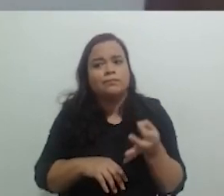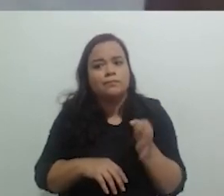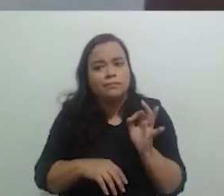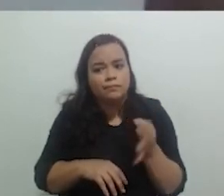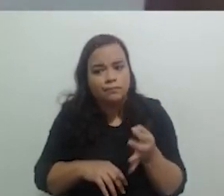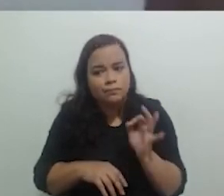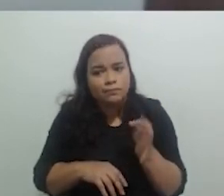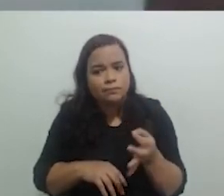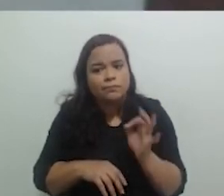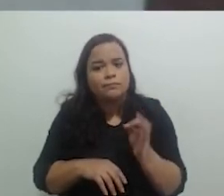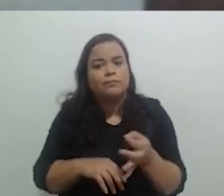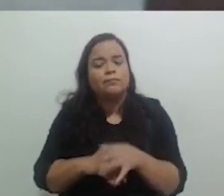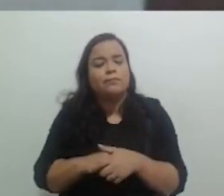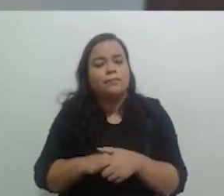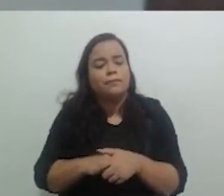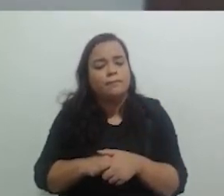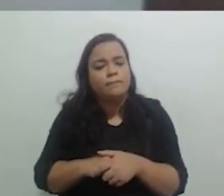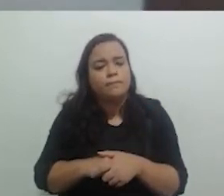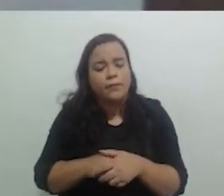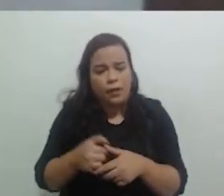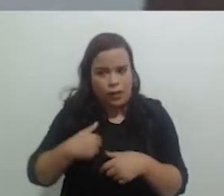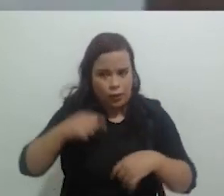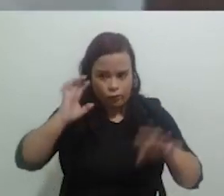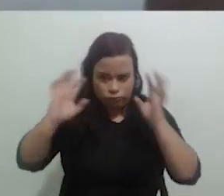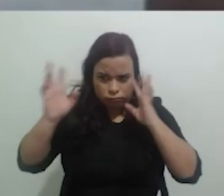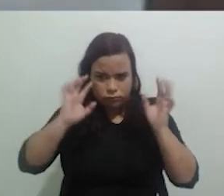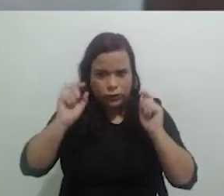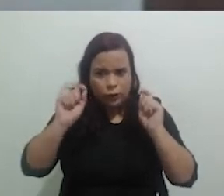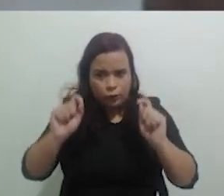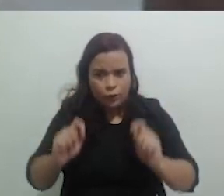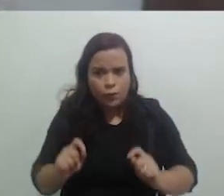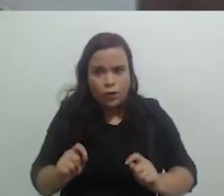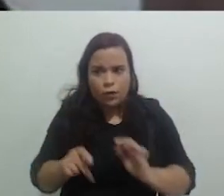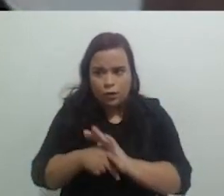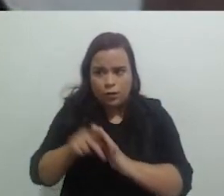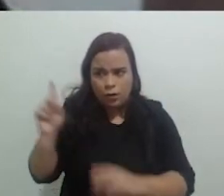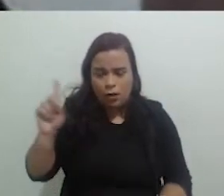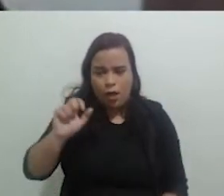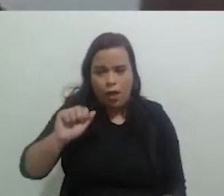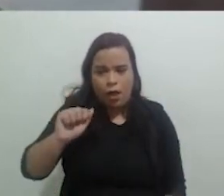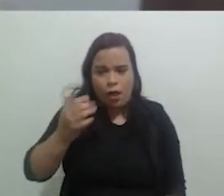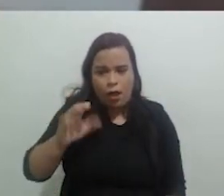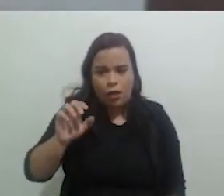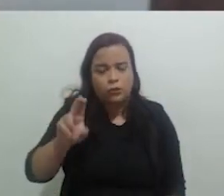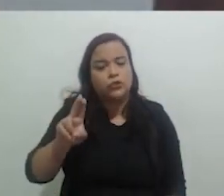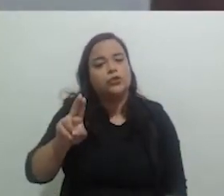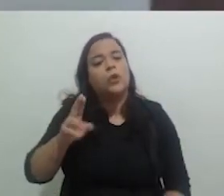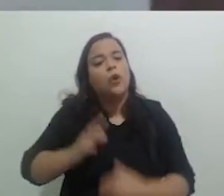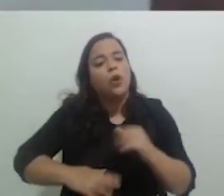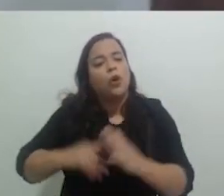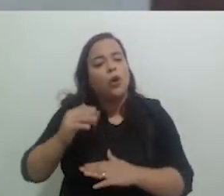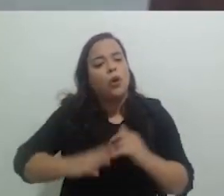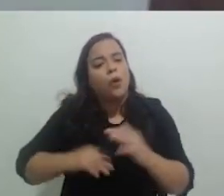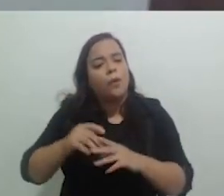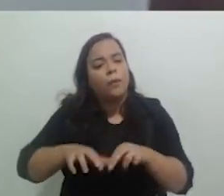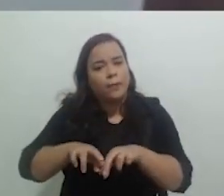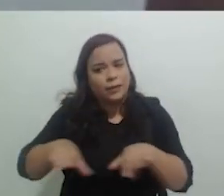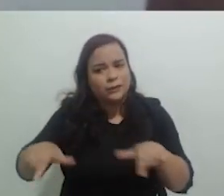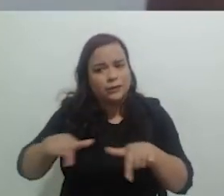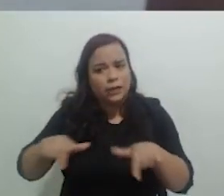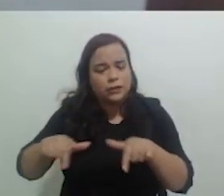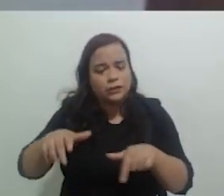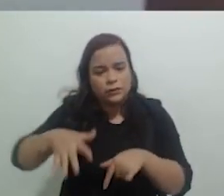Zeneide, a entender pela comarca de Açu, a competência lá em Açu, foi os